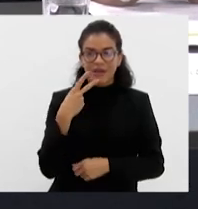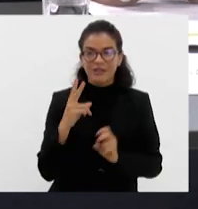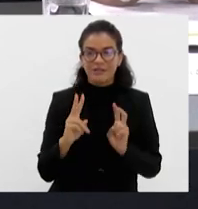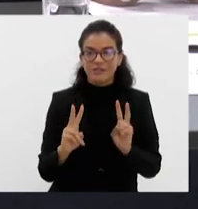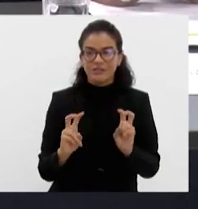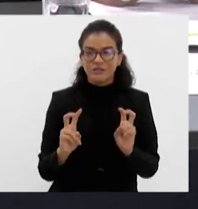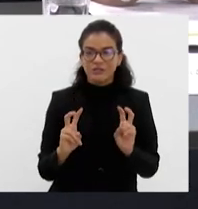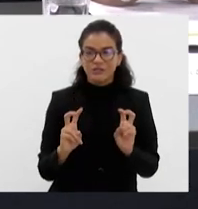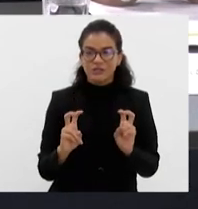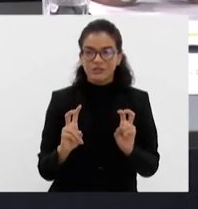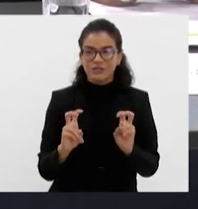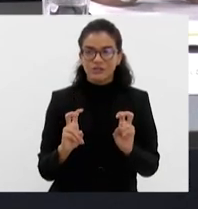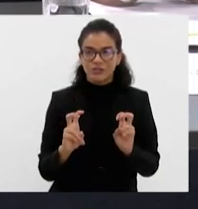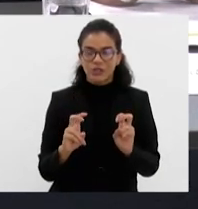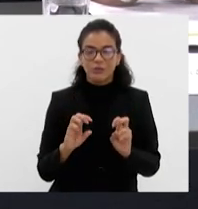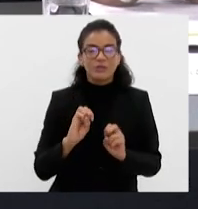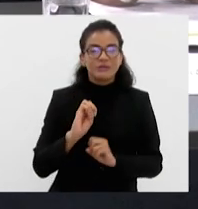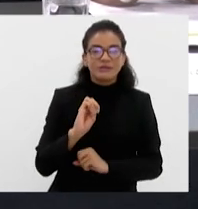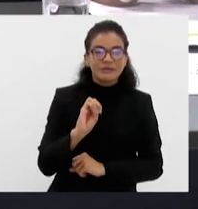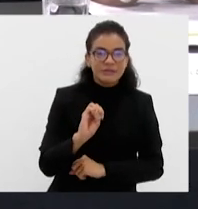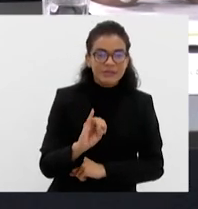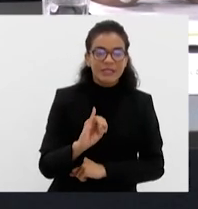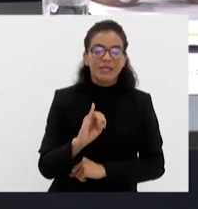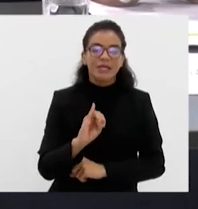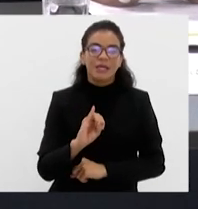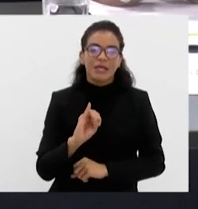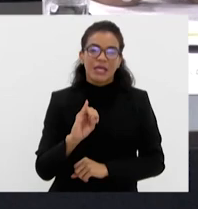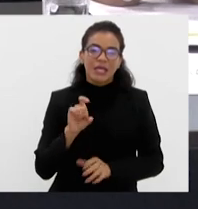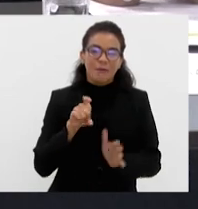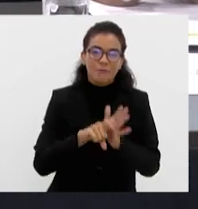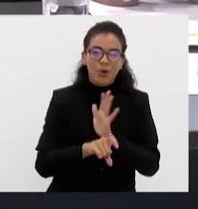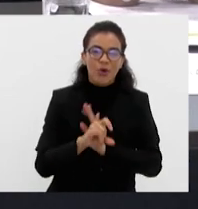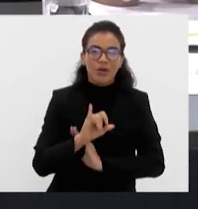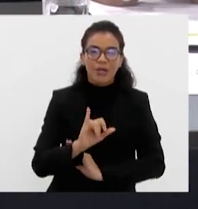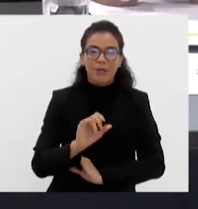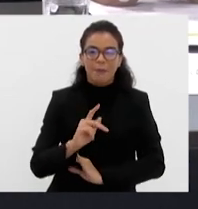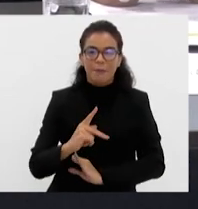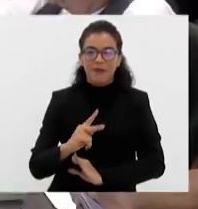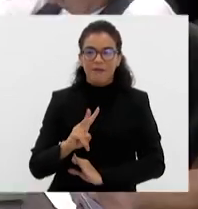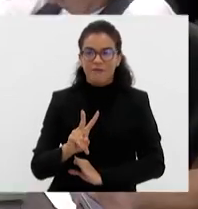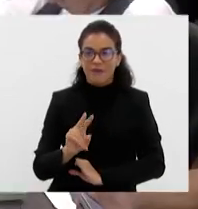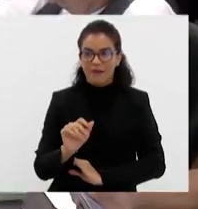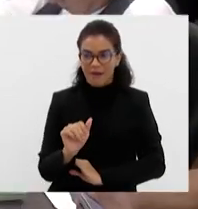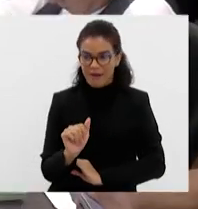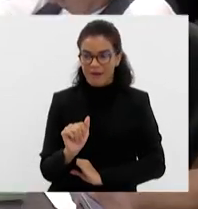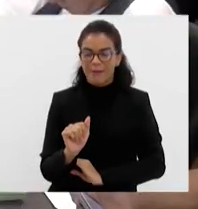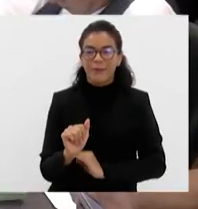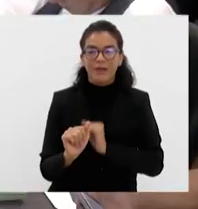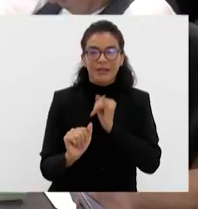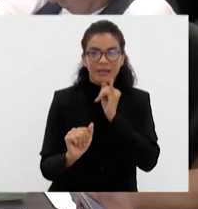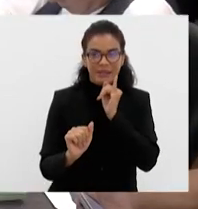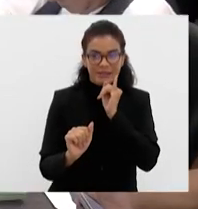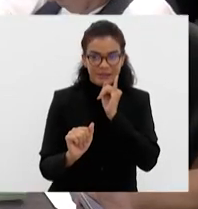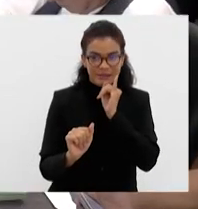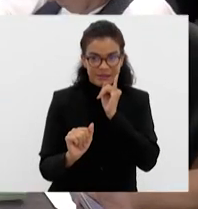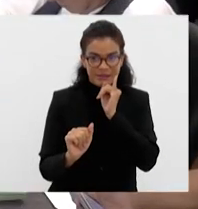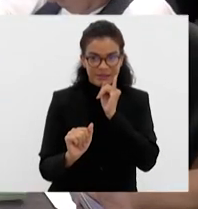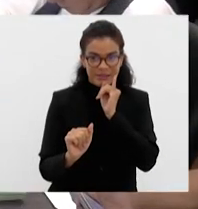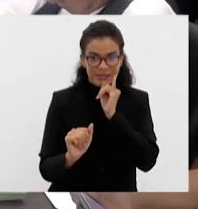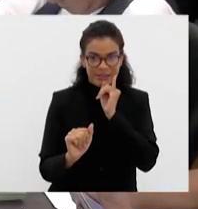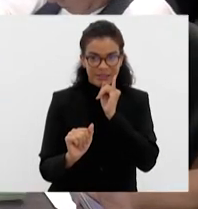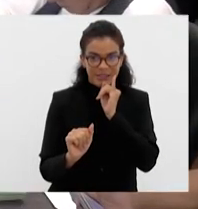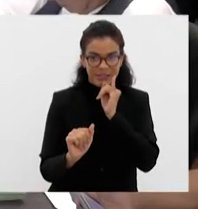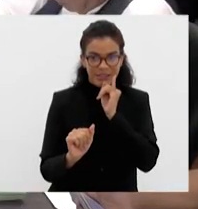sobre a incidência, não é, do IPVA, e ele diz nas seguintes hipóteses, né? O